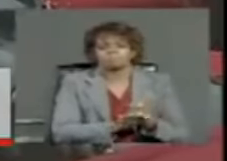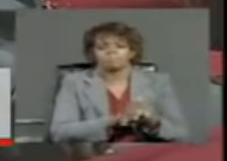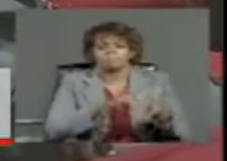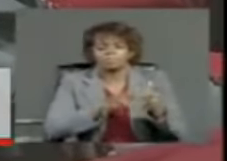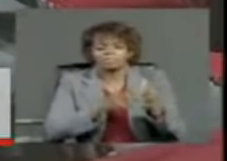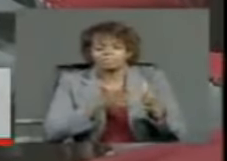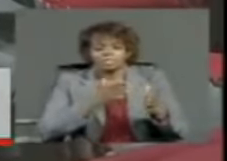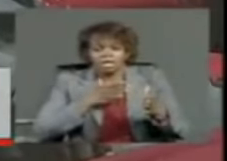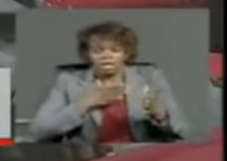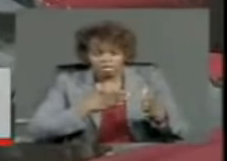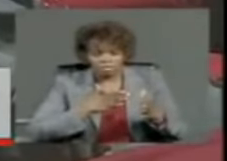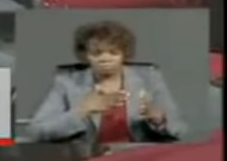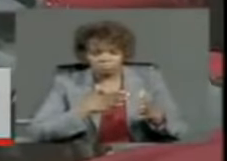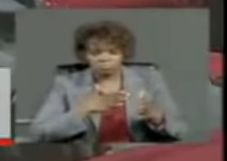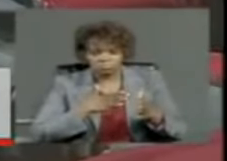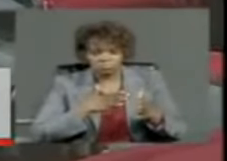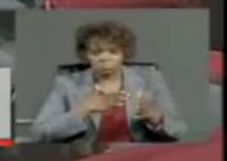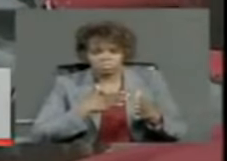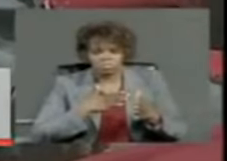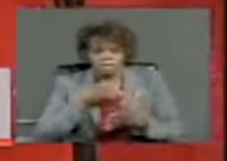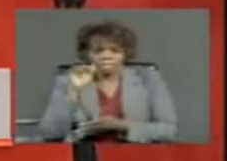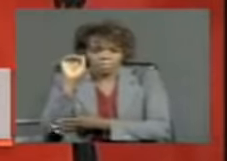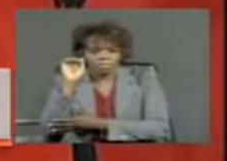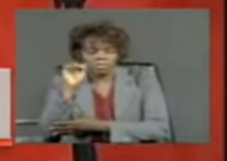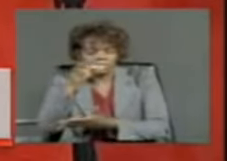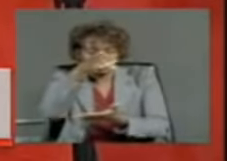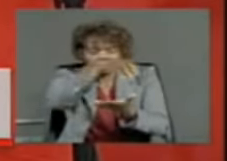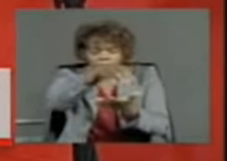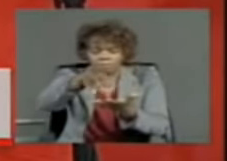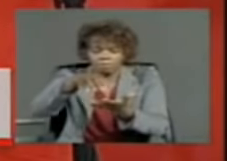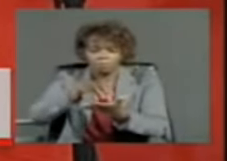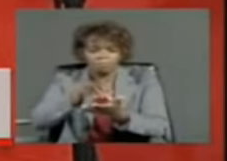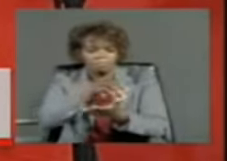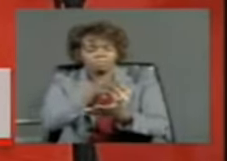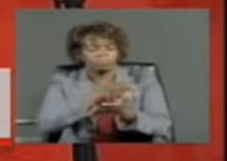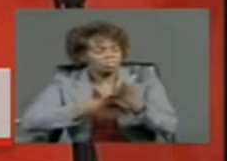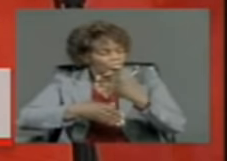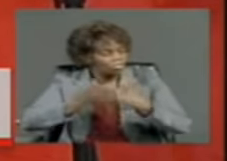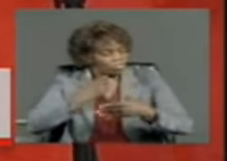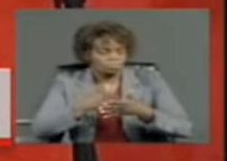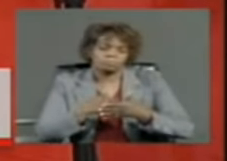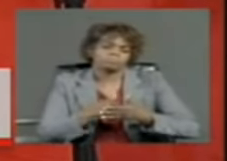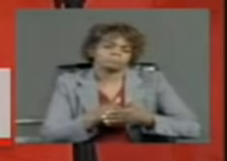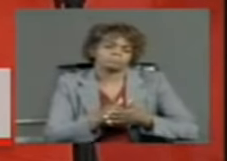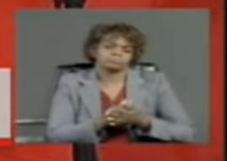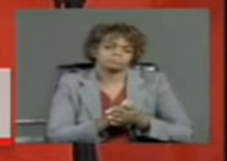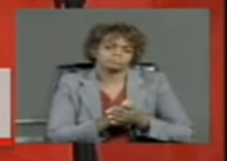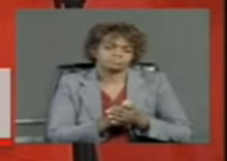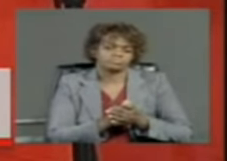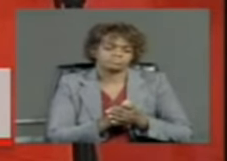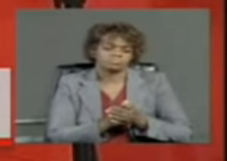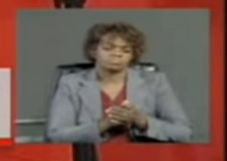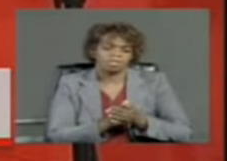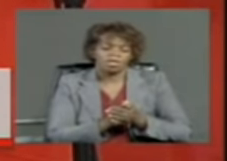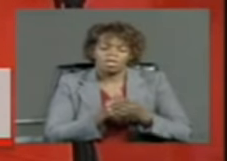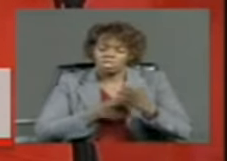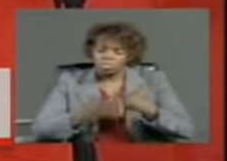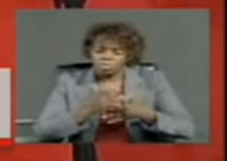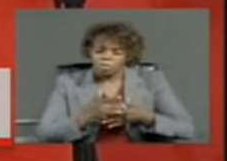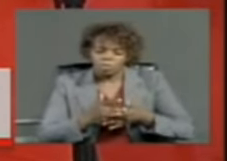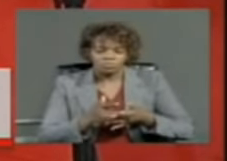porque eu sinto-me bem em Cabinda, sinto-me bem no meio do povo Tchoco, sinto-me bem no meio do povo Umbundo, sinto-me